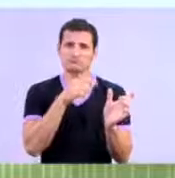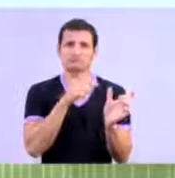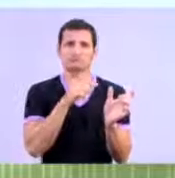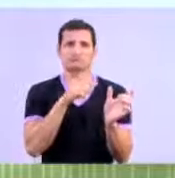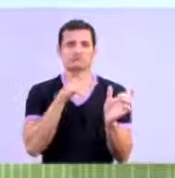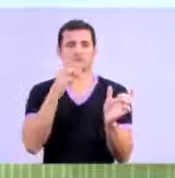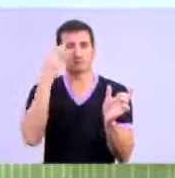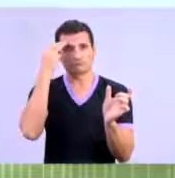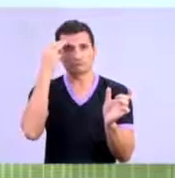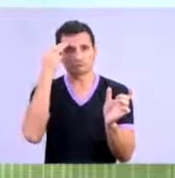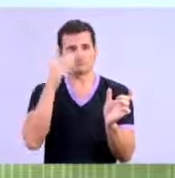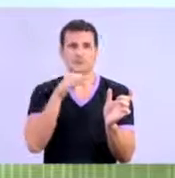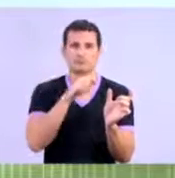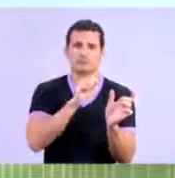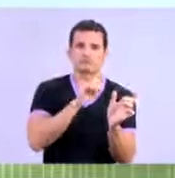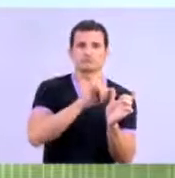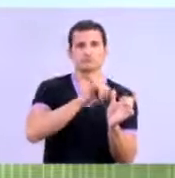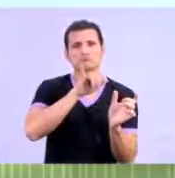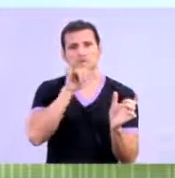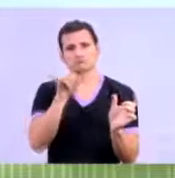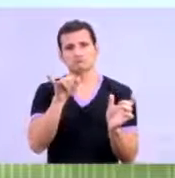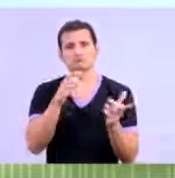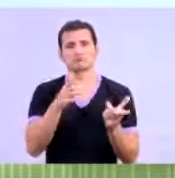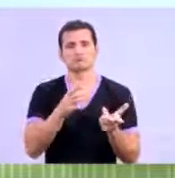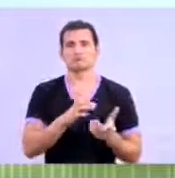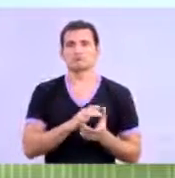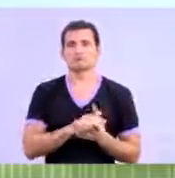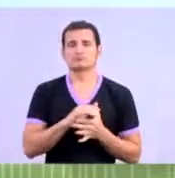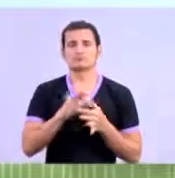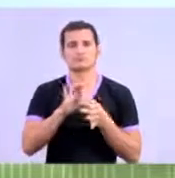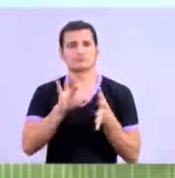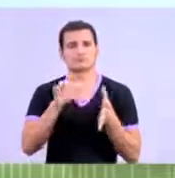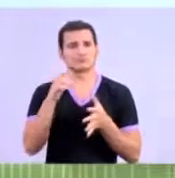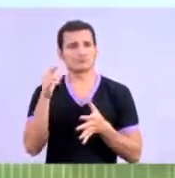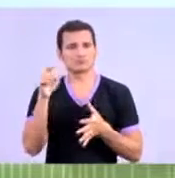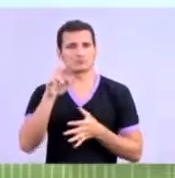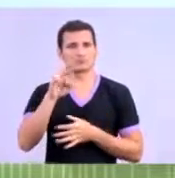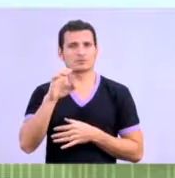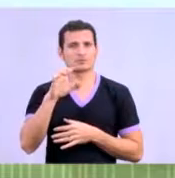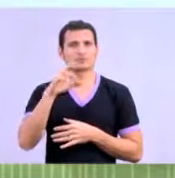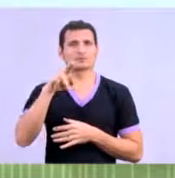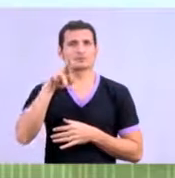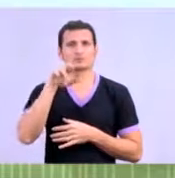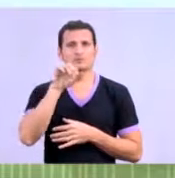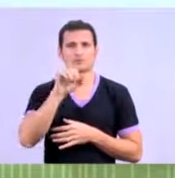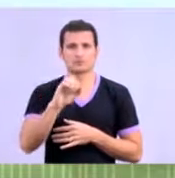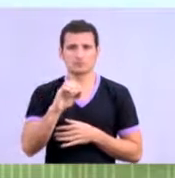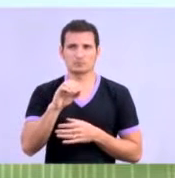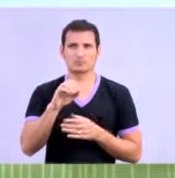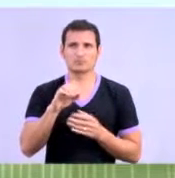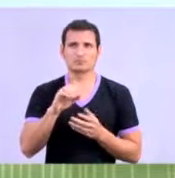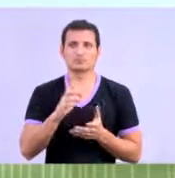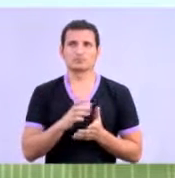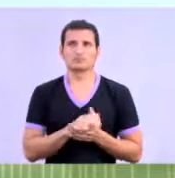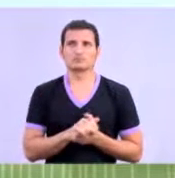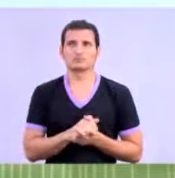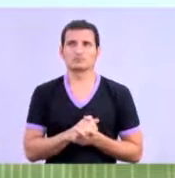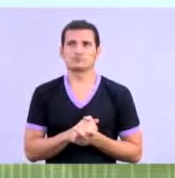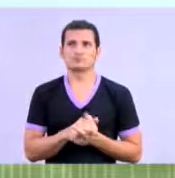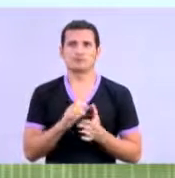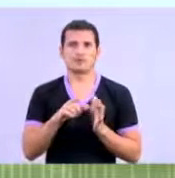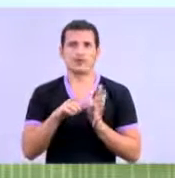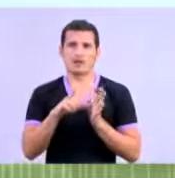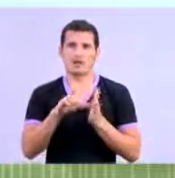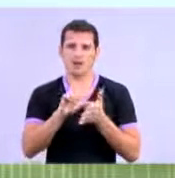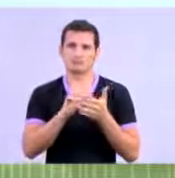olha gente, estou sendo desalocado, faça alguma coisa, libera outros recursos, antes de me